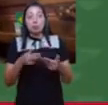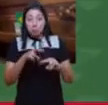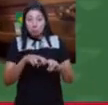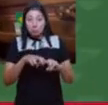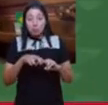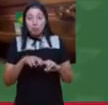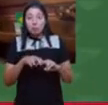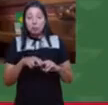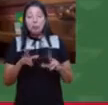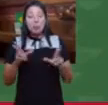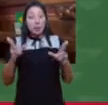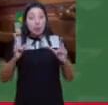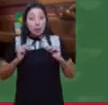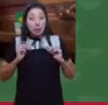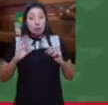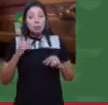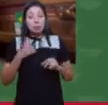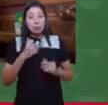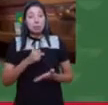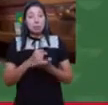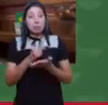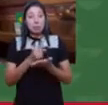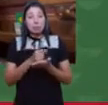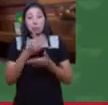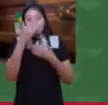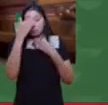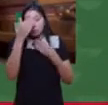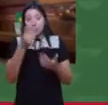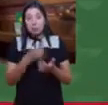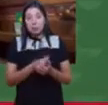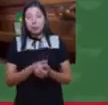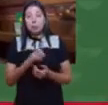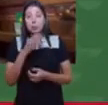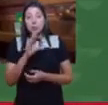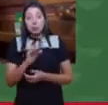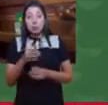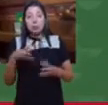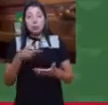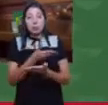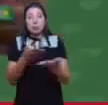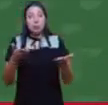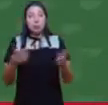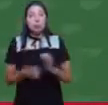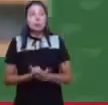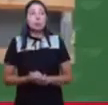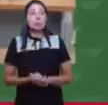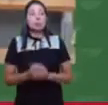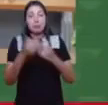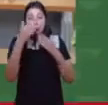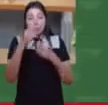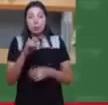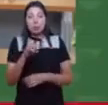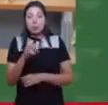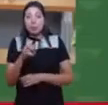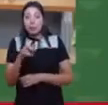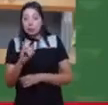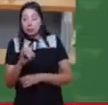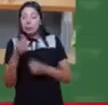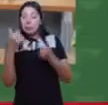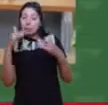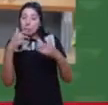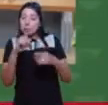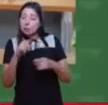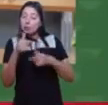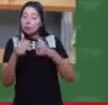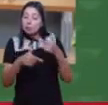isso, merece o nosso apoio. Obrigado, uma boa noite a todos. Obrigado, Dair. Parabéns